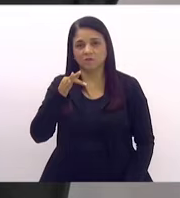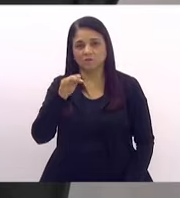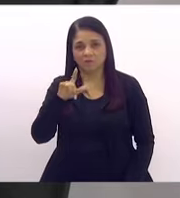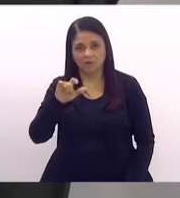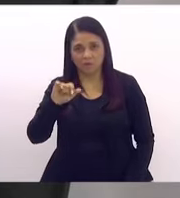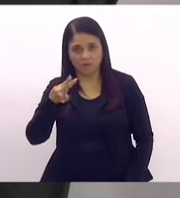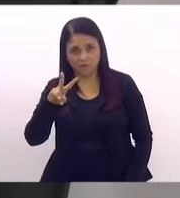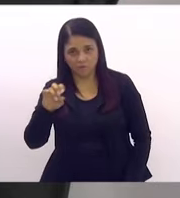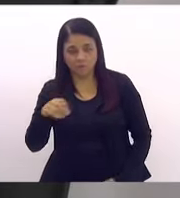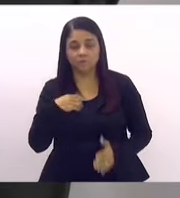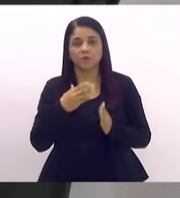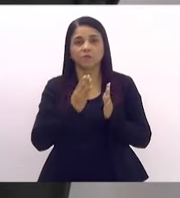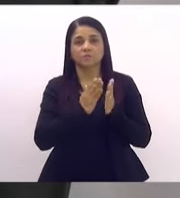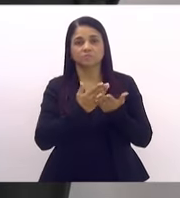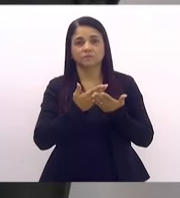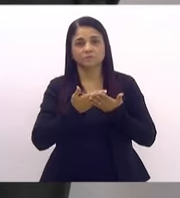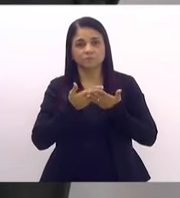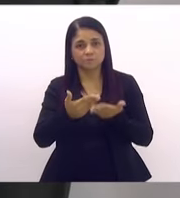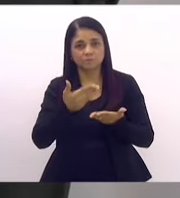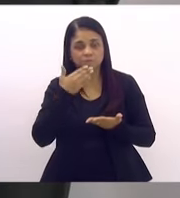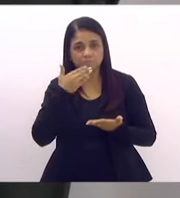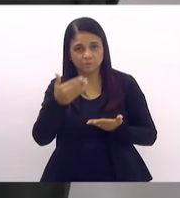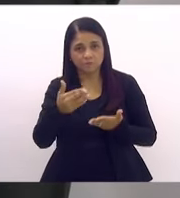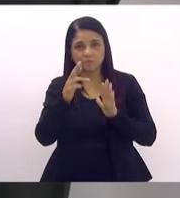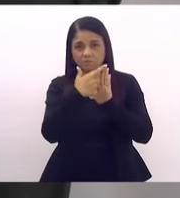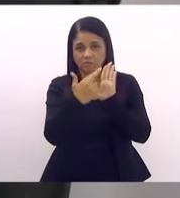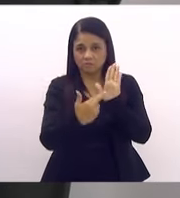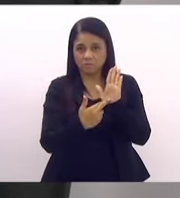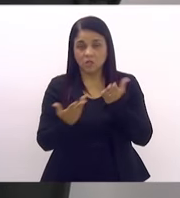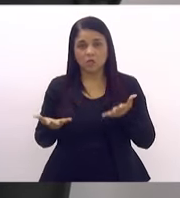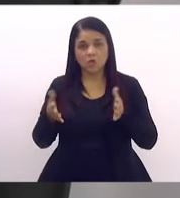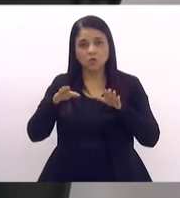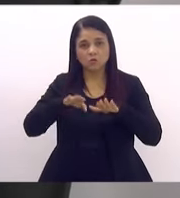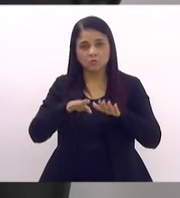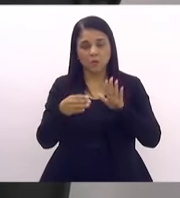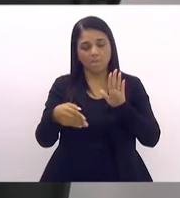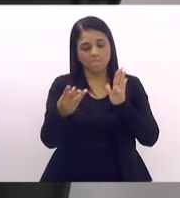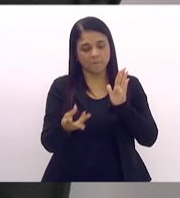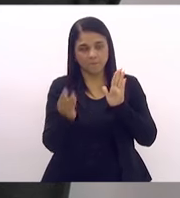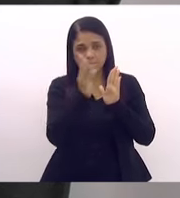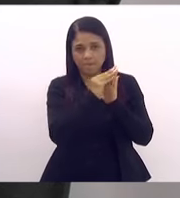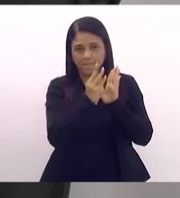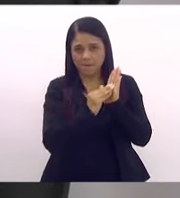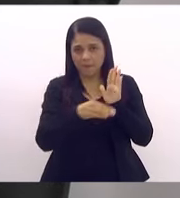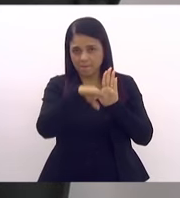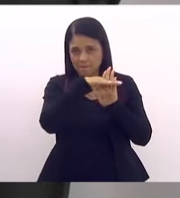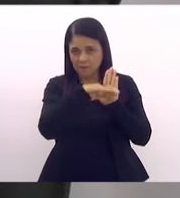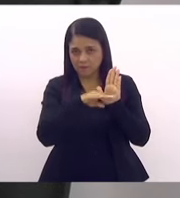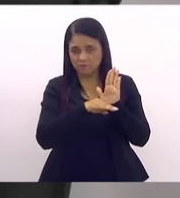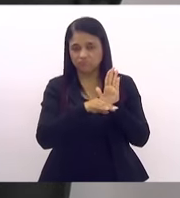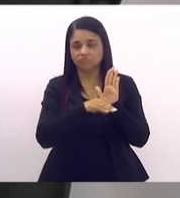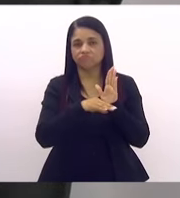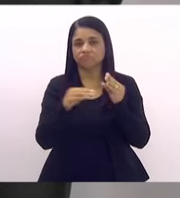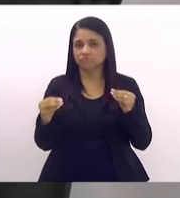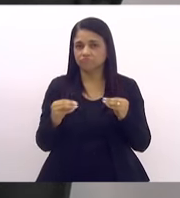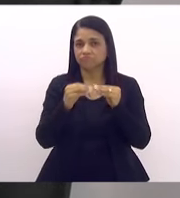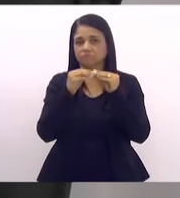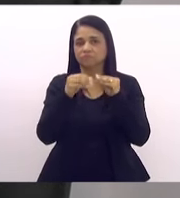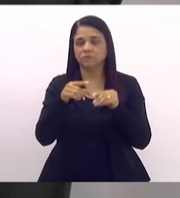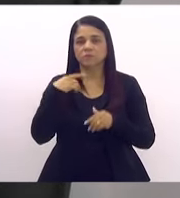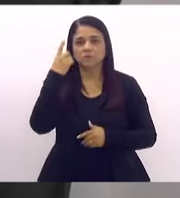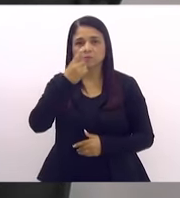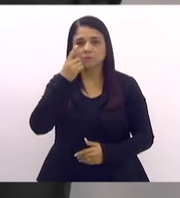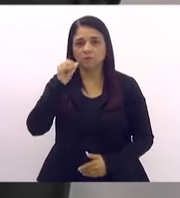Um requerimento, por força regimental, de um pedido de inclusão em pauta, de maneira extraordinária, de autoria do